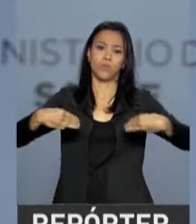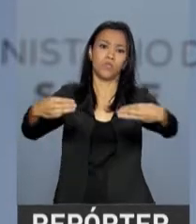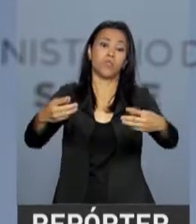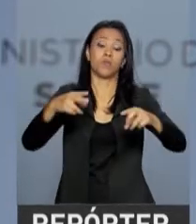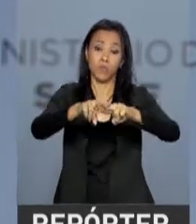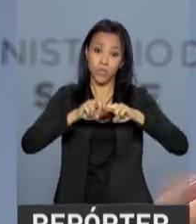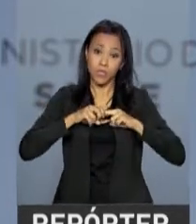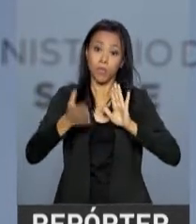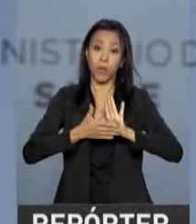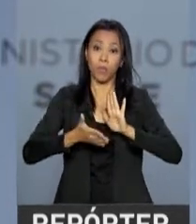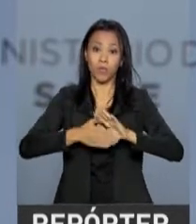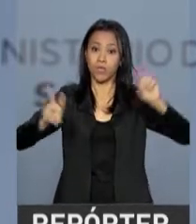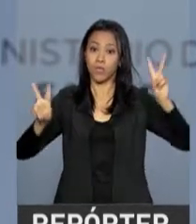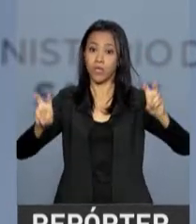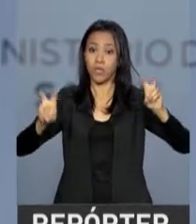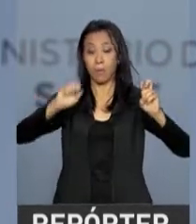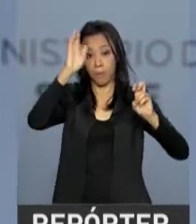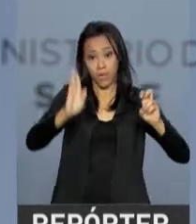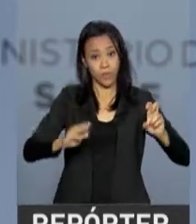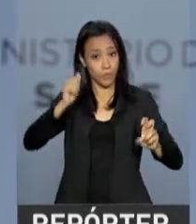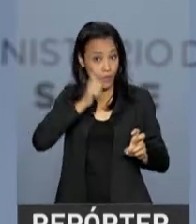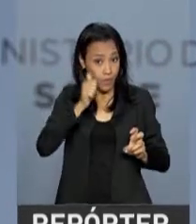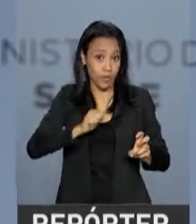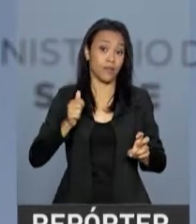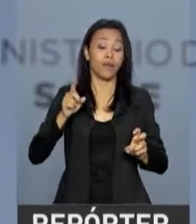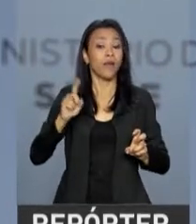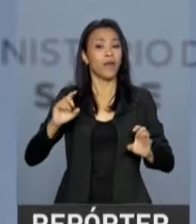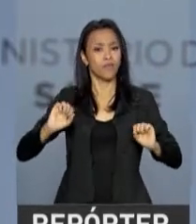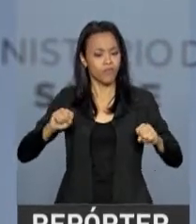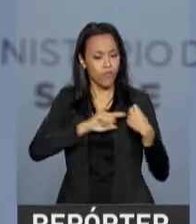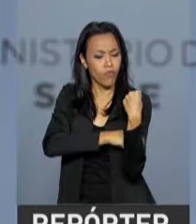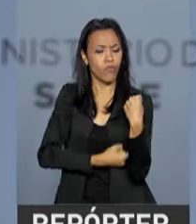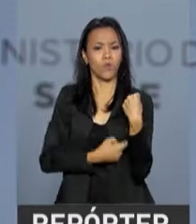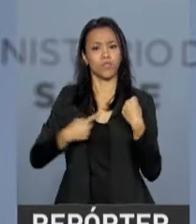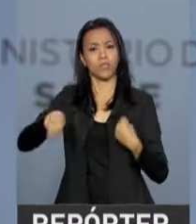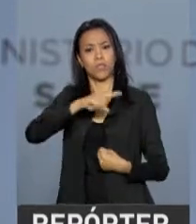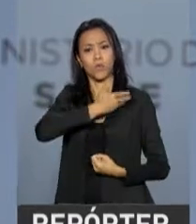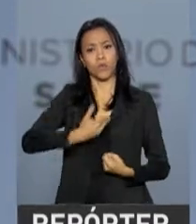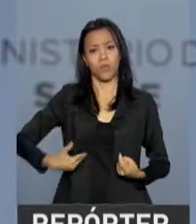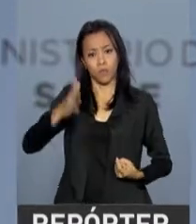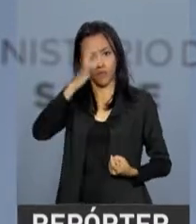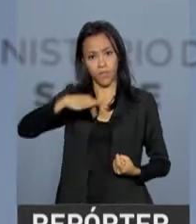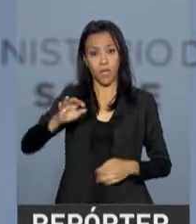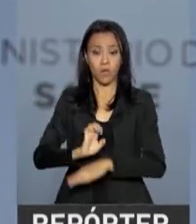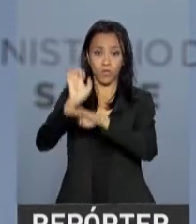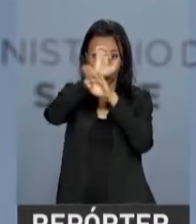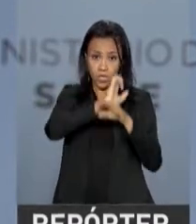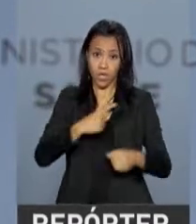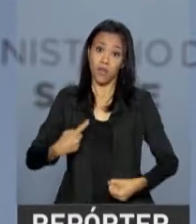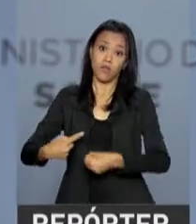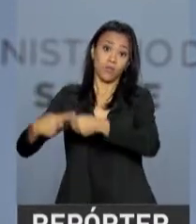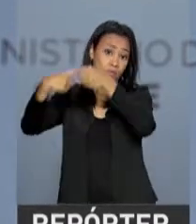mulher que é uma rede de integração juntando forças juntando o governo federal governo estadual sociedade civil a iniciativa